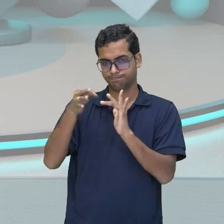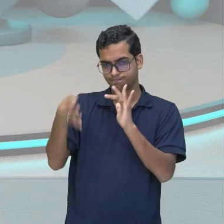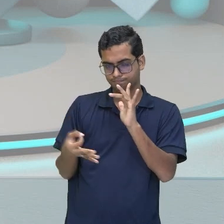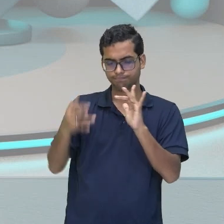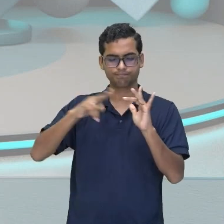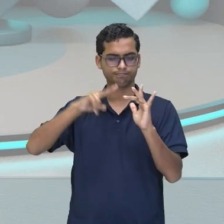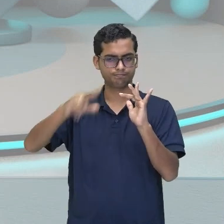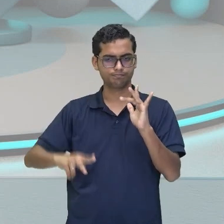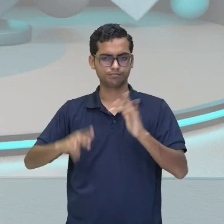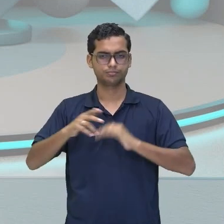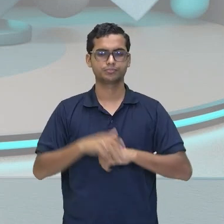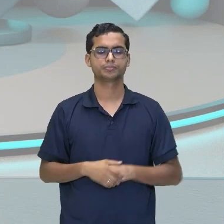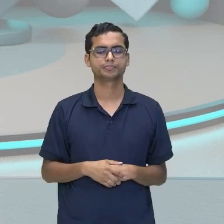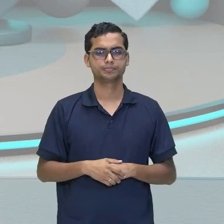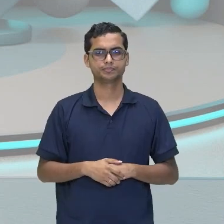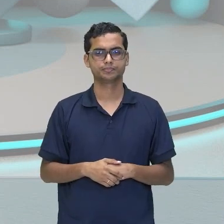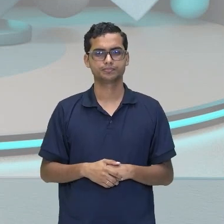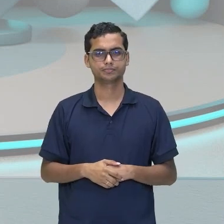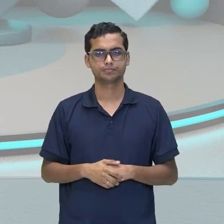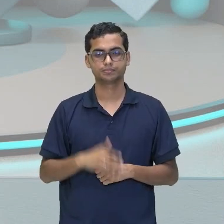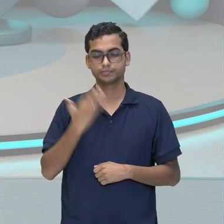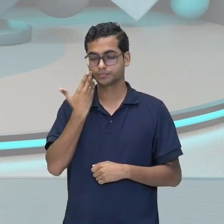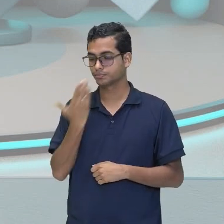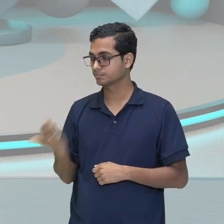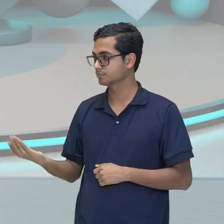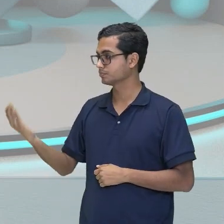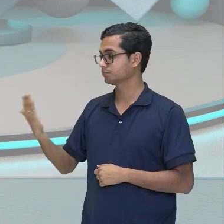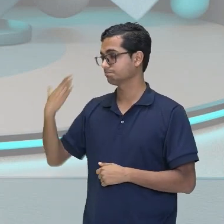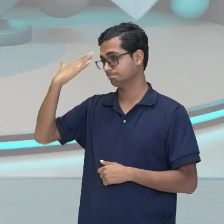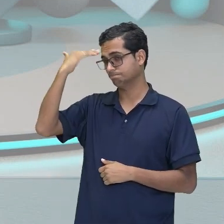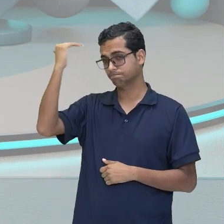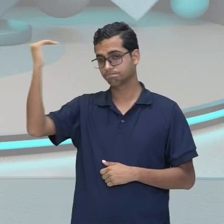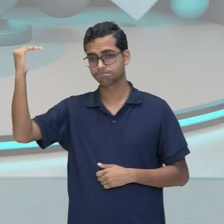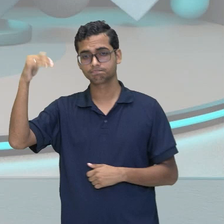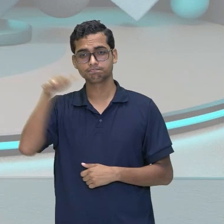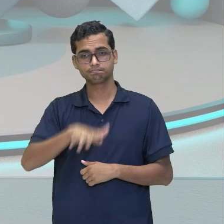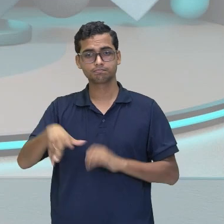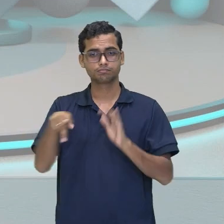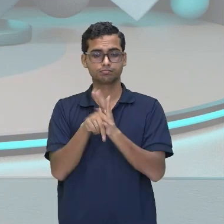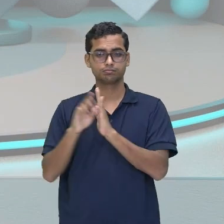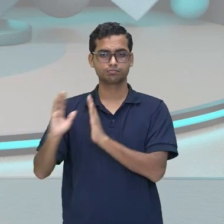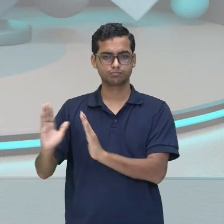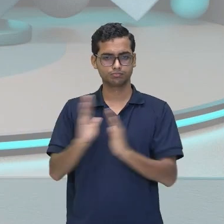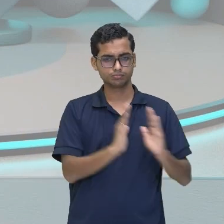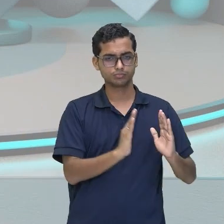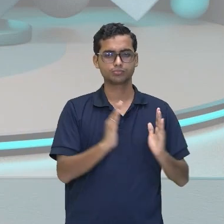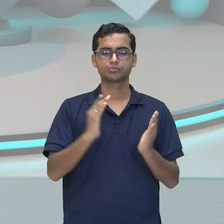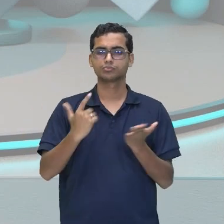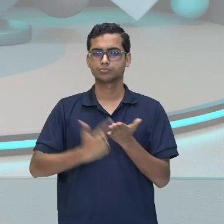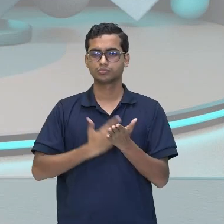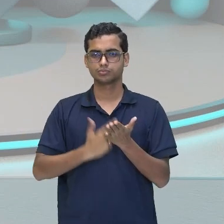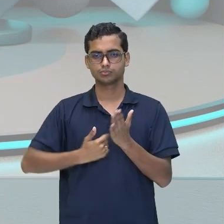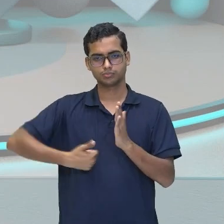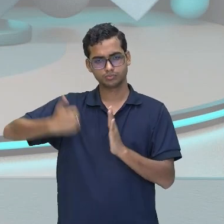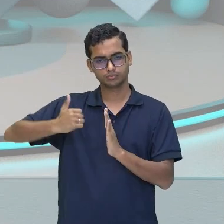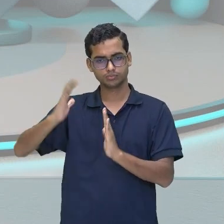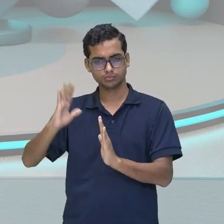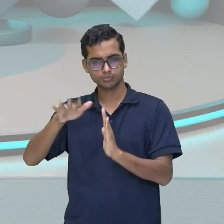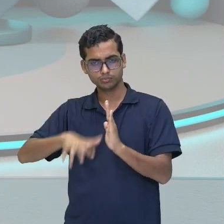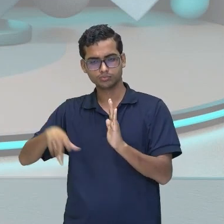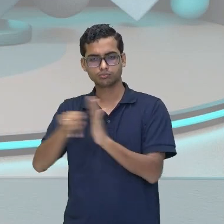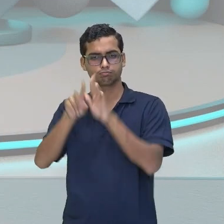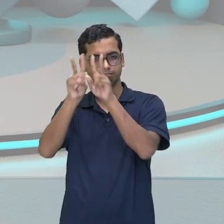um grande nome do arcadismo. A obra de Bocage tem 2 fases. Vamos ver? A primeira é composta de